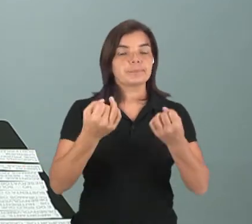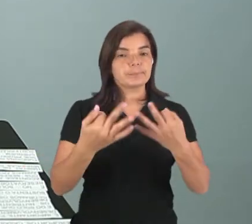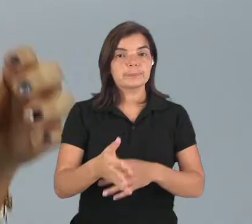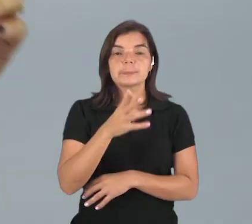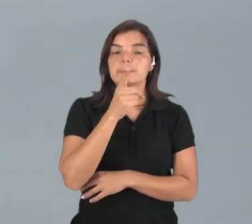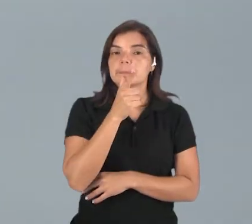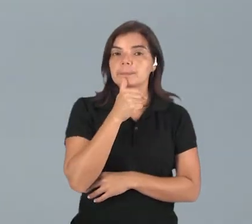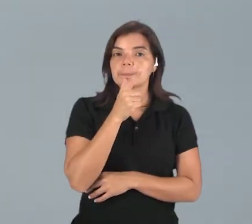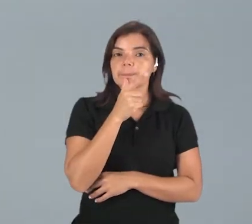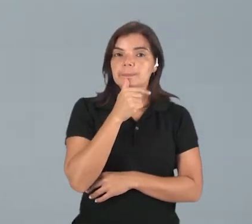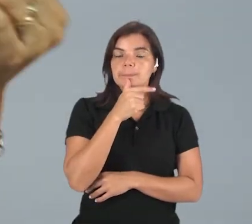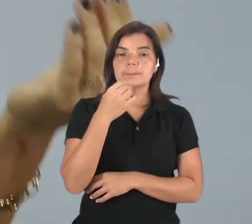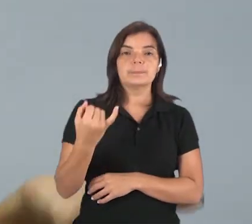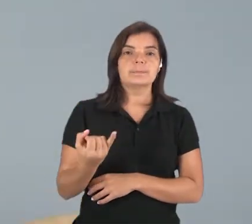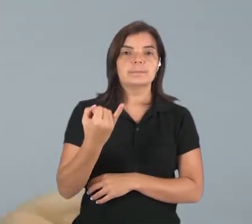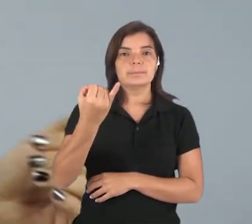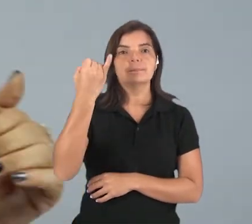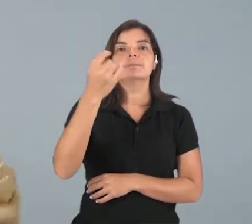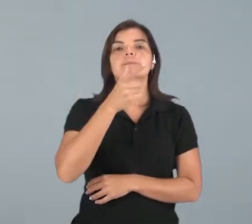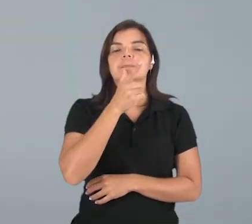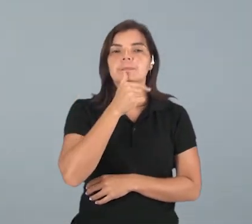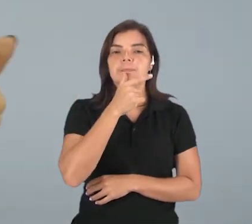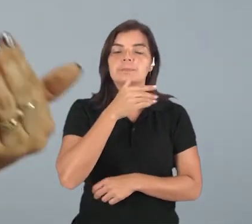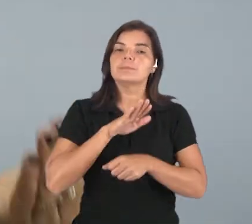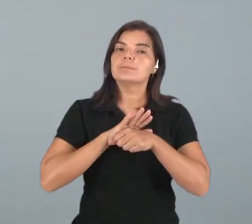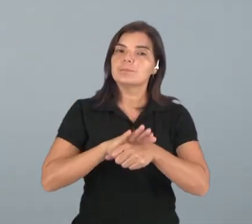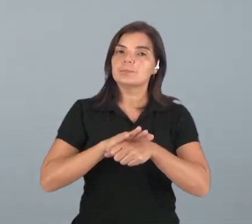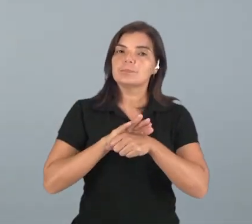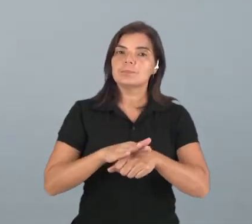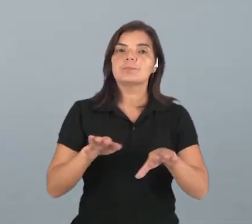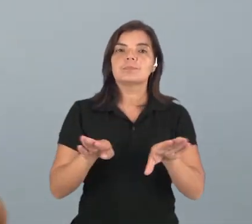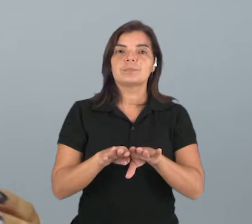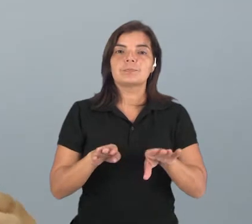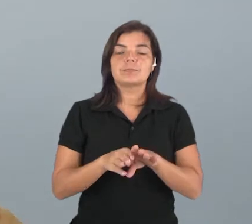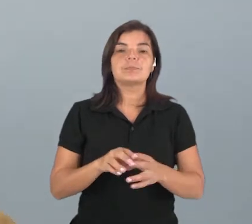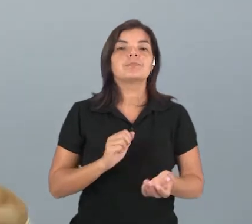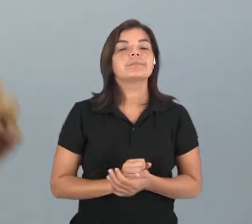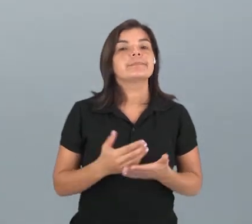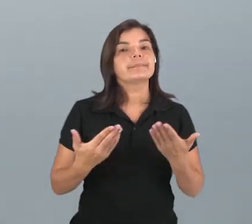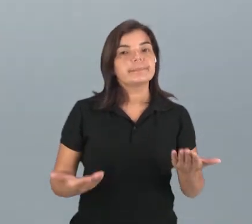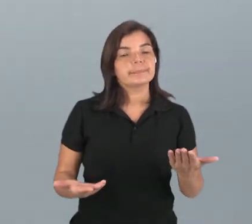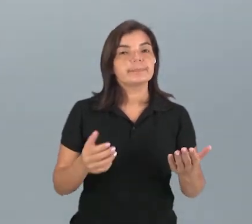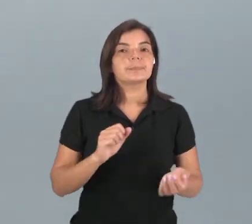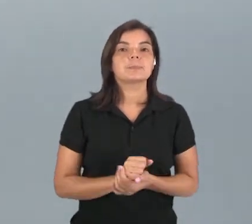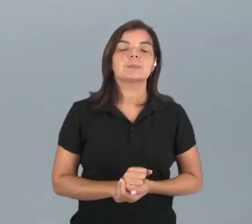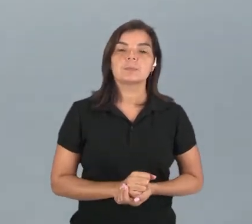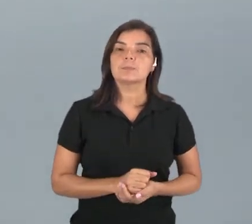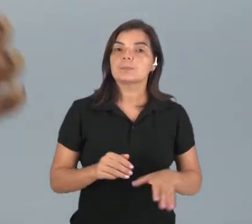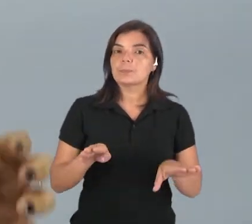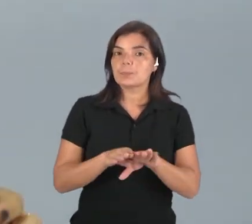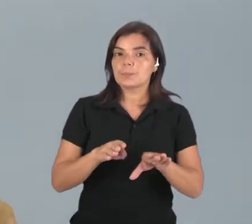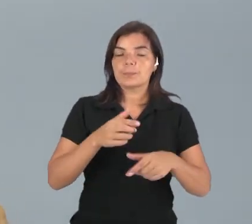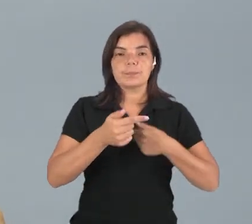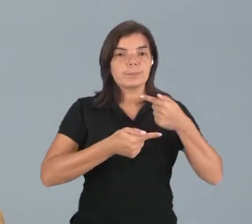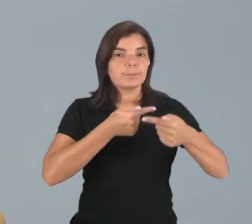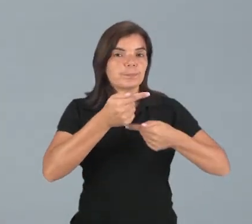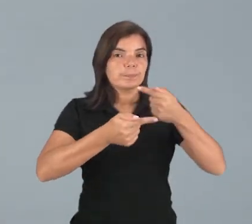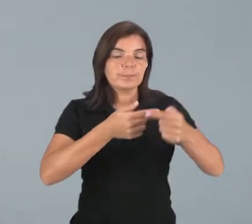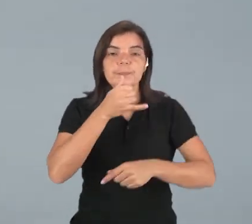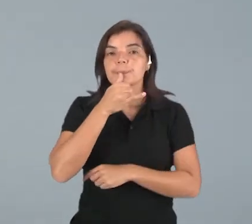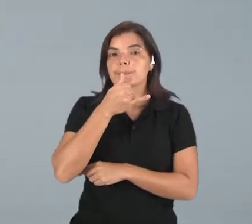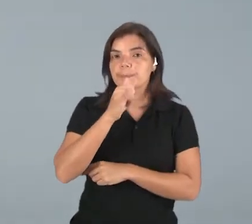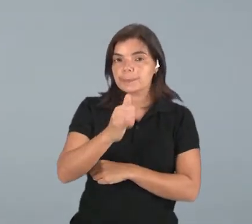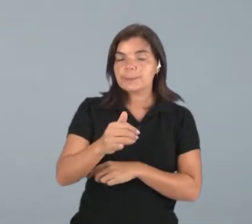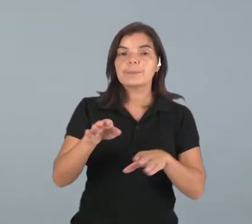da água, né, a importância da água, a contribuição da água, então estamos falando também da geração de